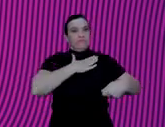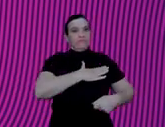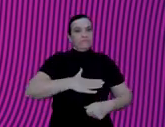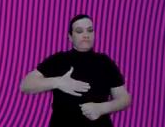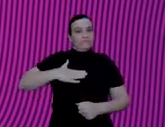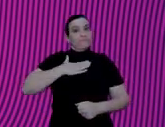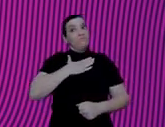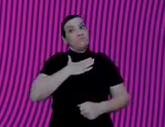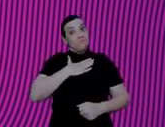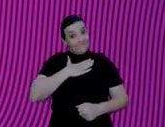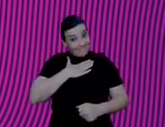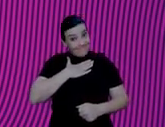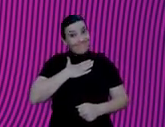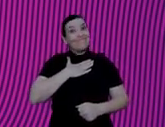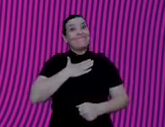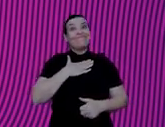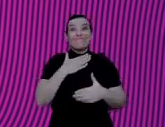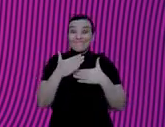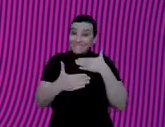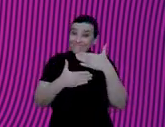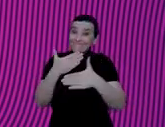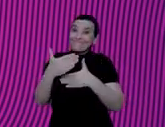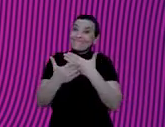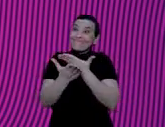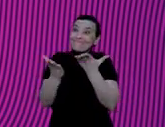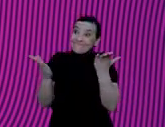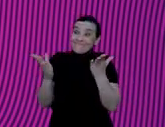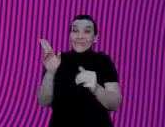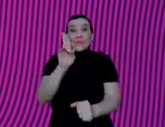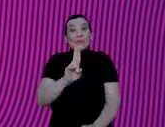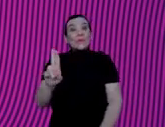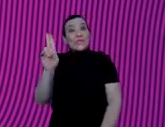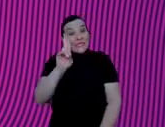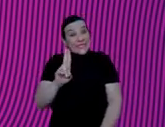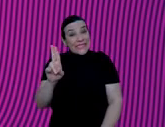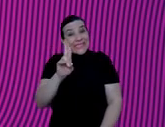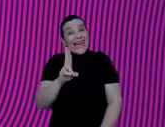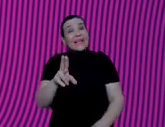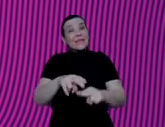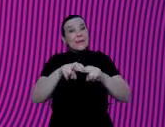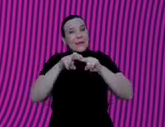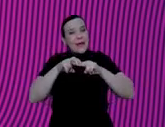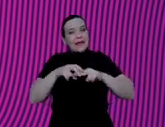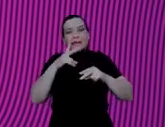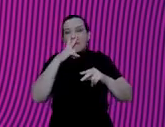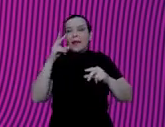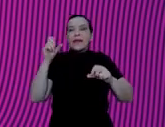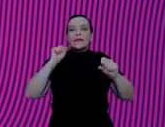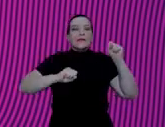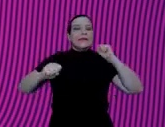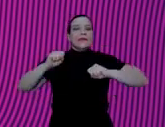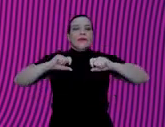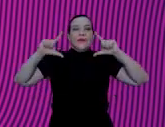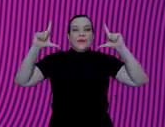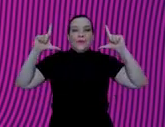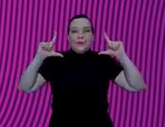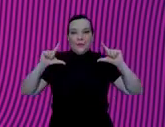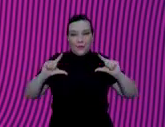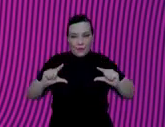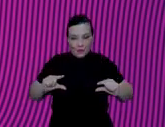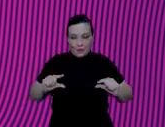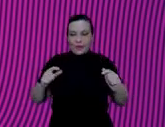ser utilizado na sequência dos antidepressivos. E eu acho que essa é a questão mais de fundo que nós precisamos